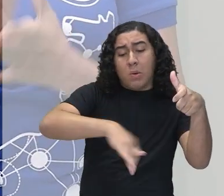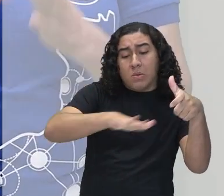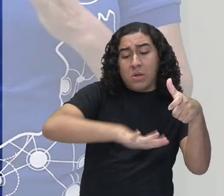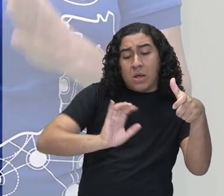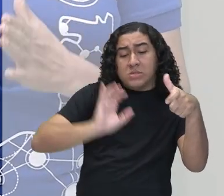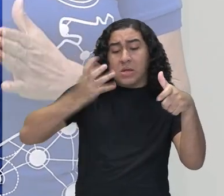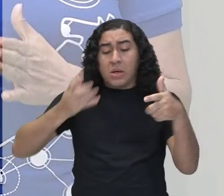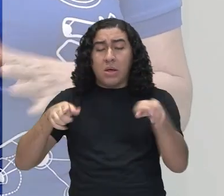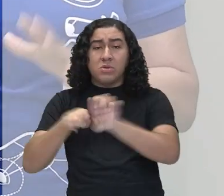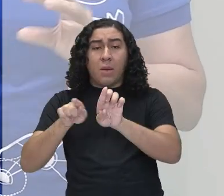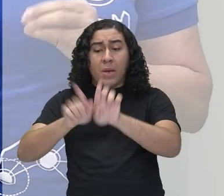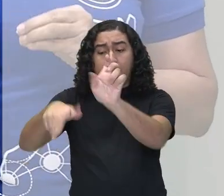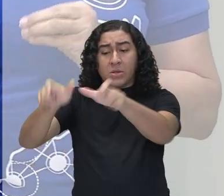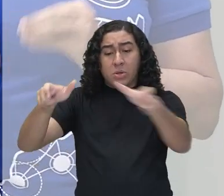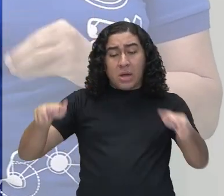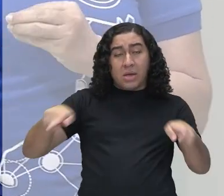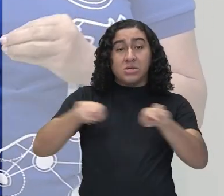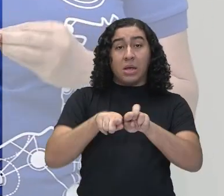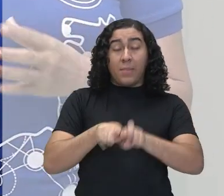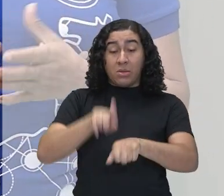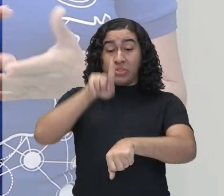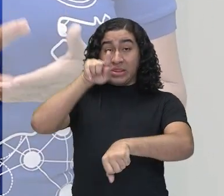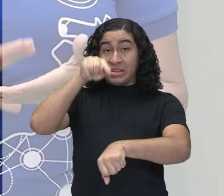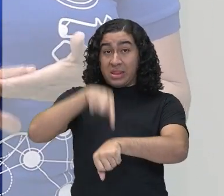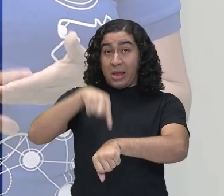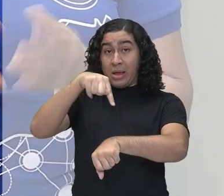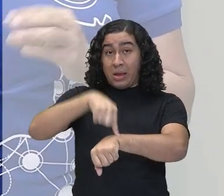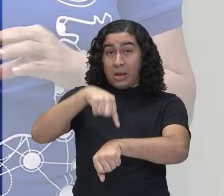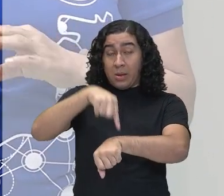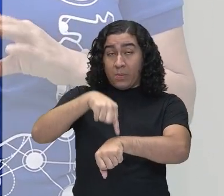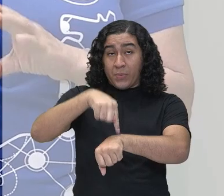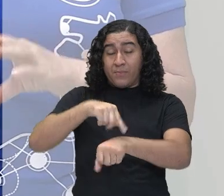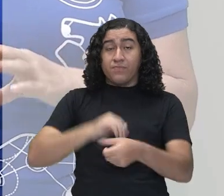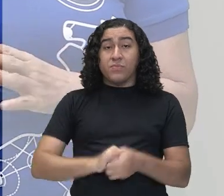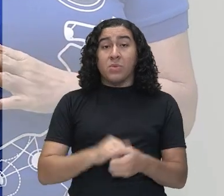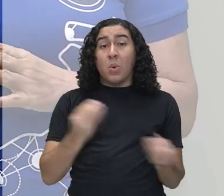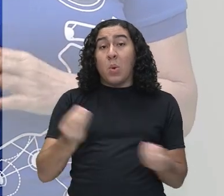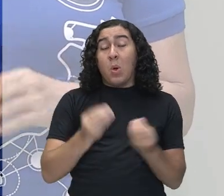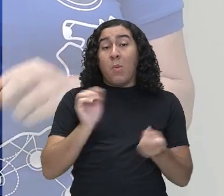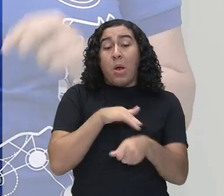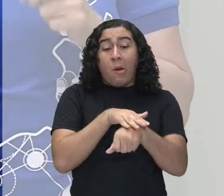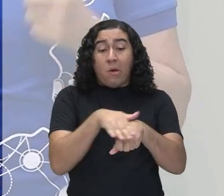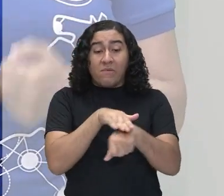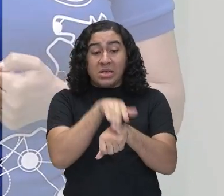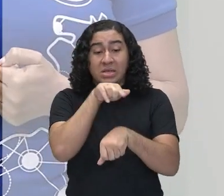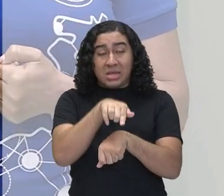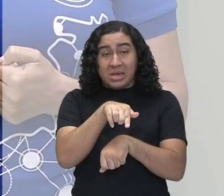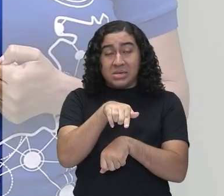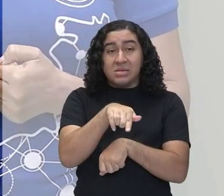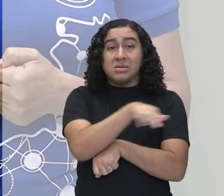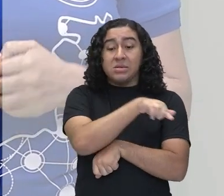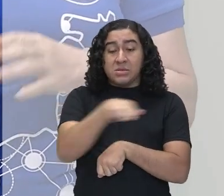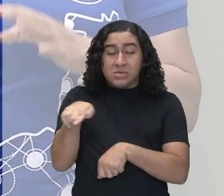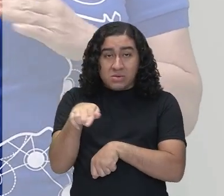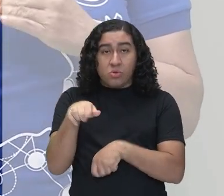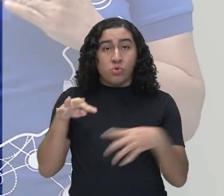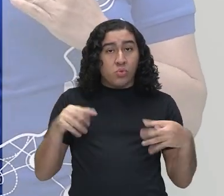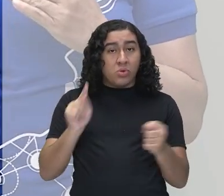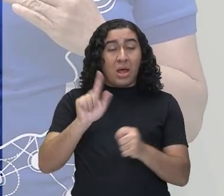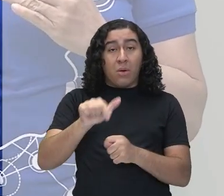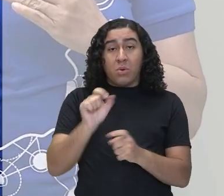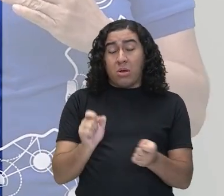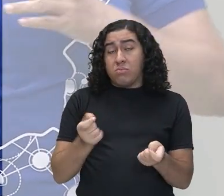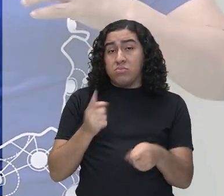tal. O tempo, né? A conversa entre os convidados na taverna acontece no tempo presente, que a gente